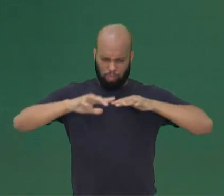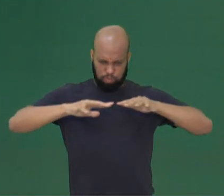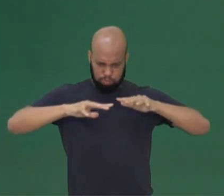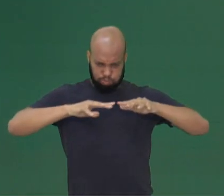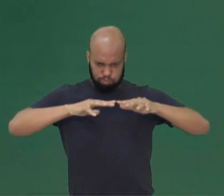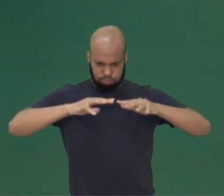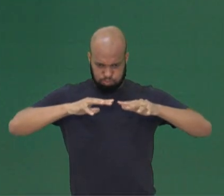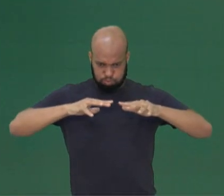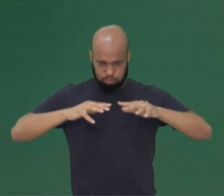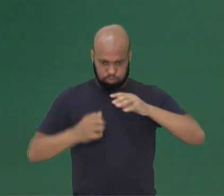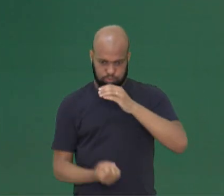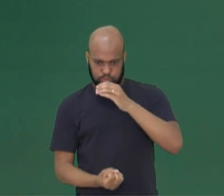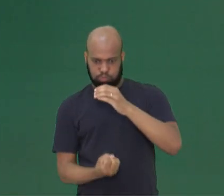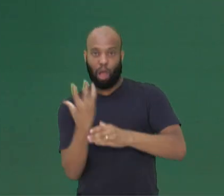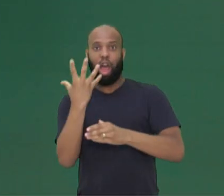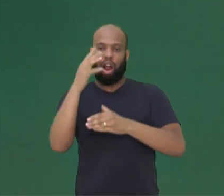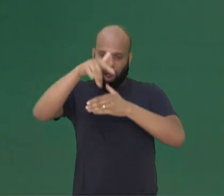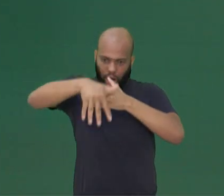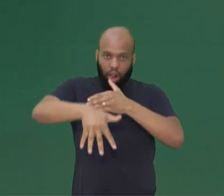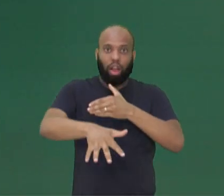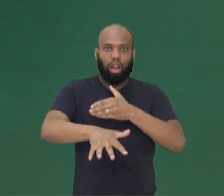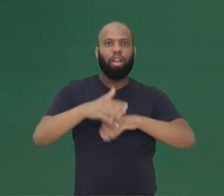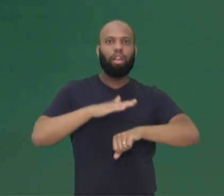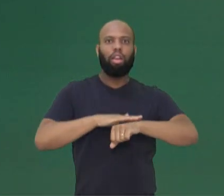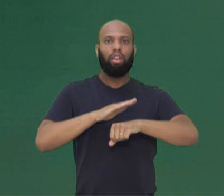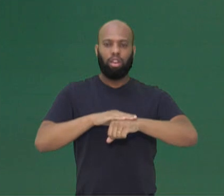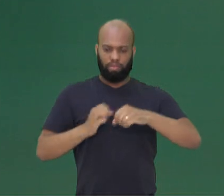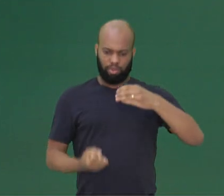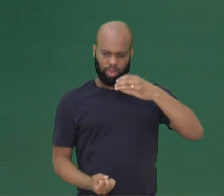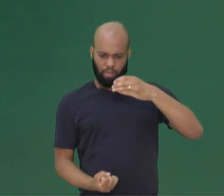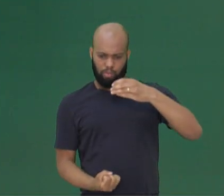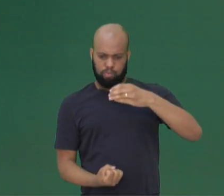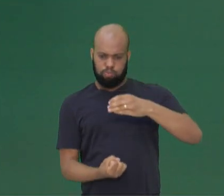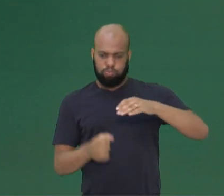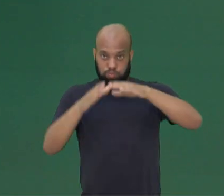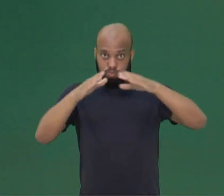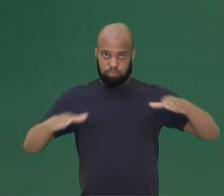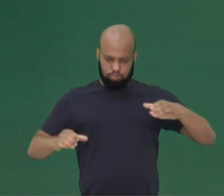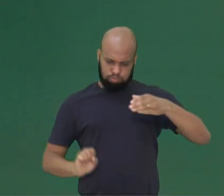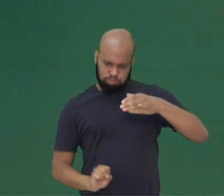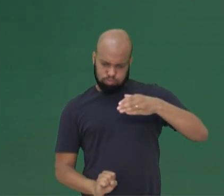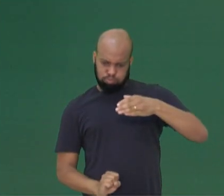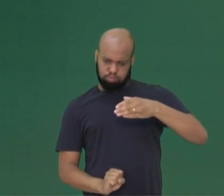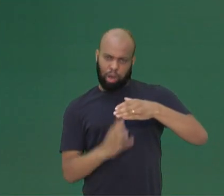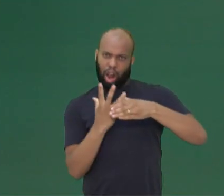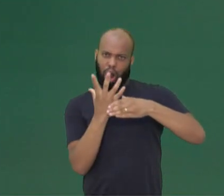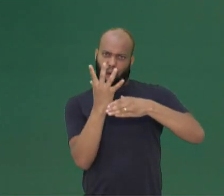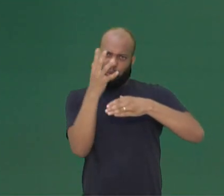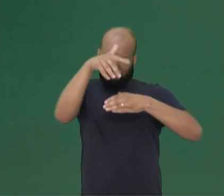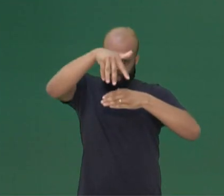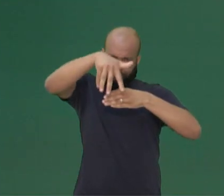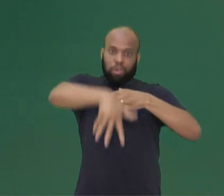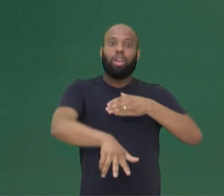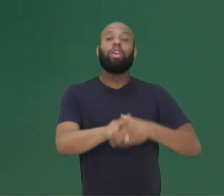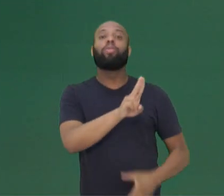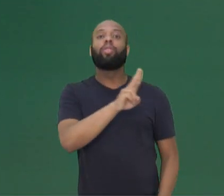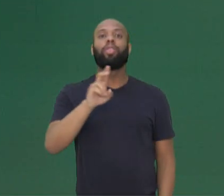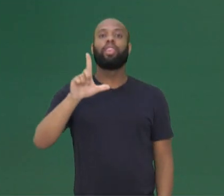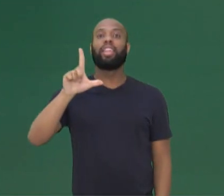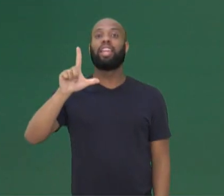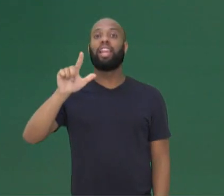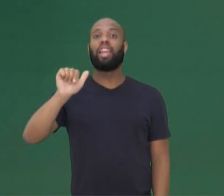ela é expelida. Quando esse magma sai do vulcão, ele se chama